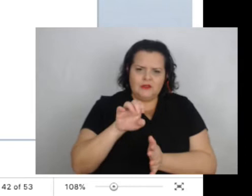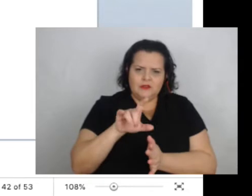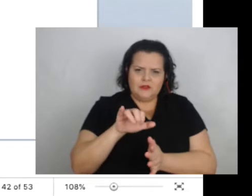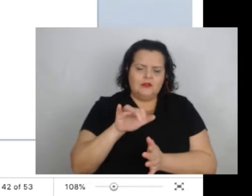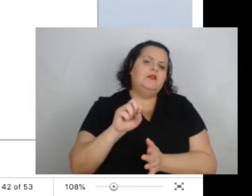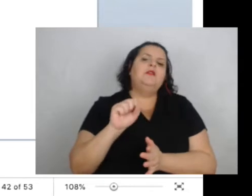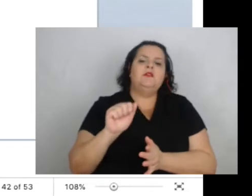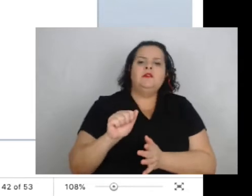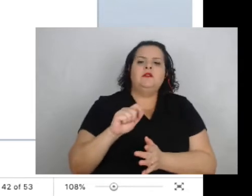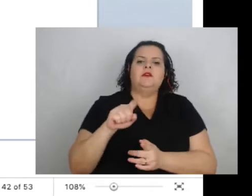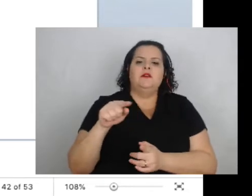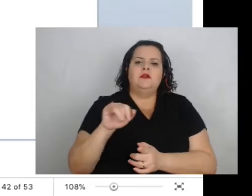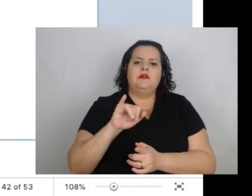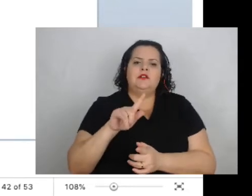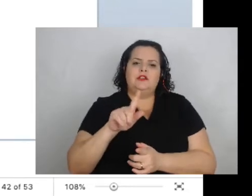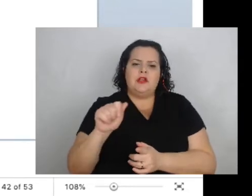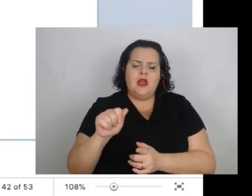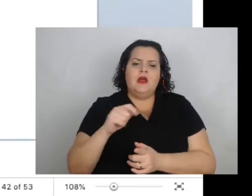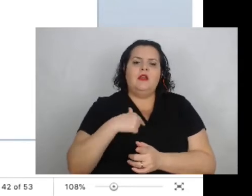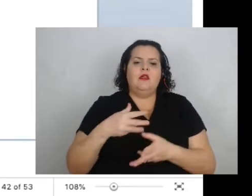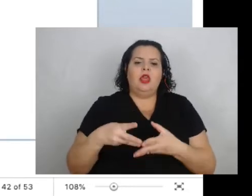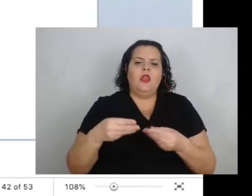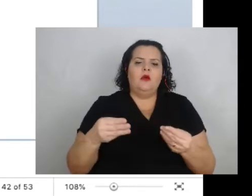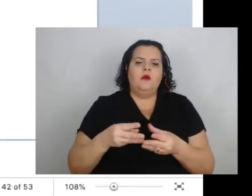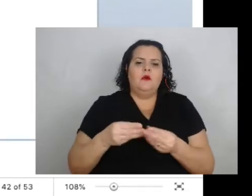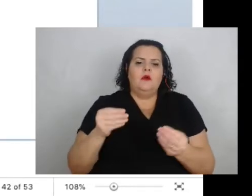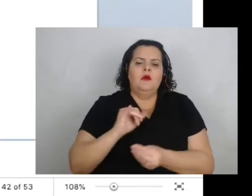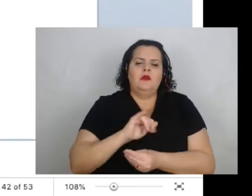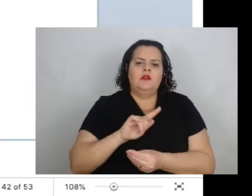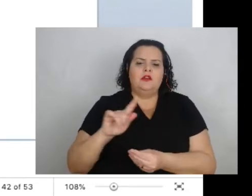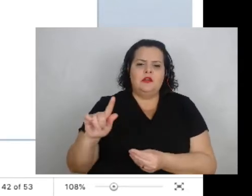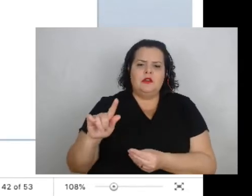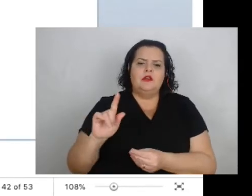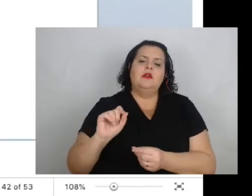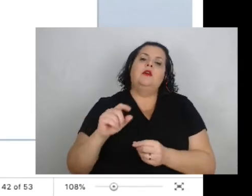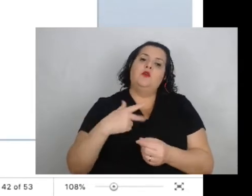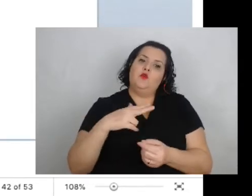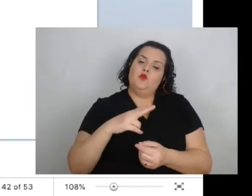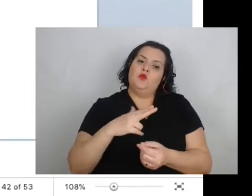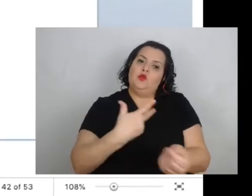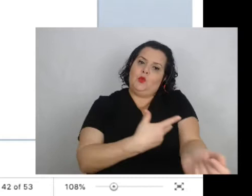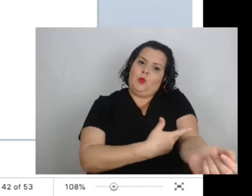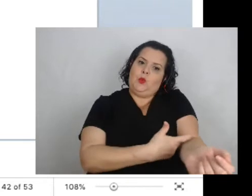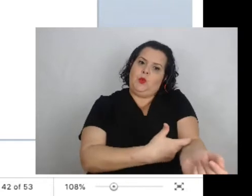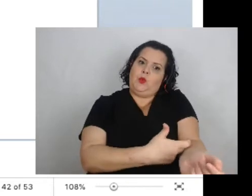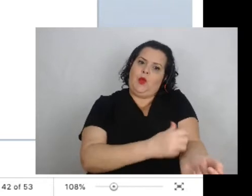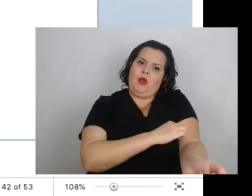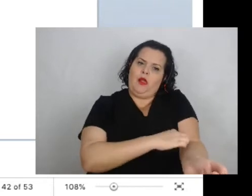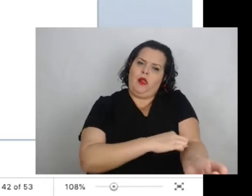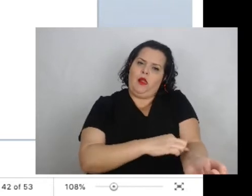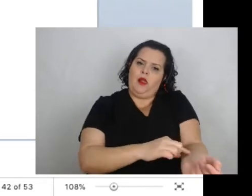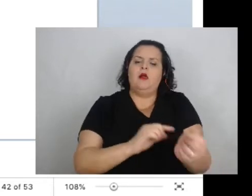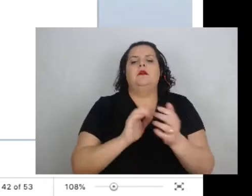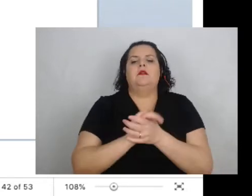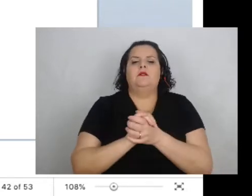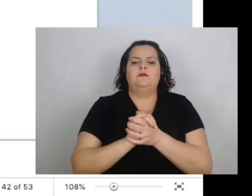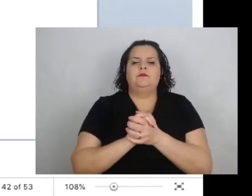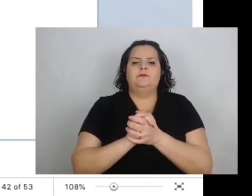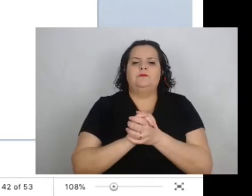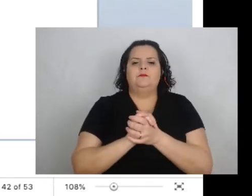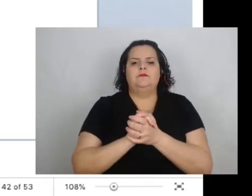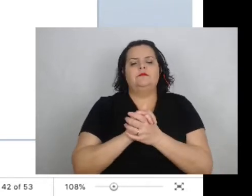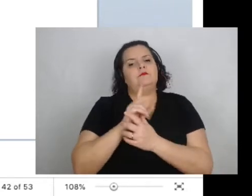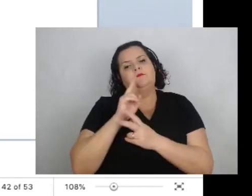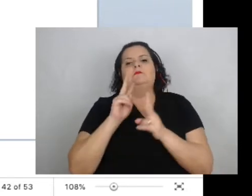a sensibilidade da IgG, isso através de punção venosa, testes disponíveis em vários laboratórios. Então,